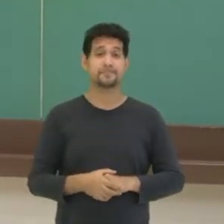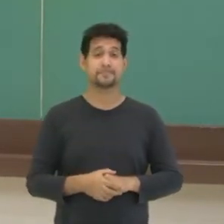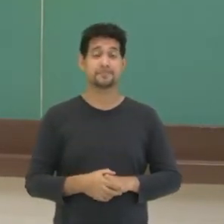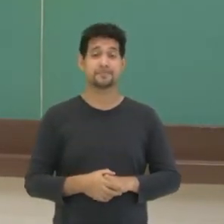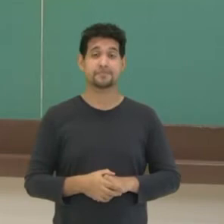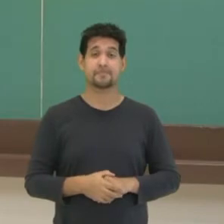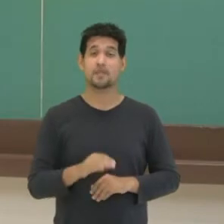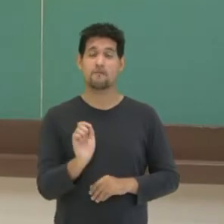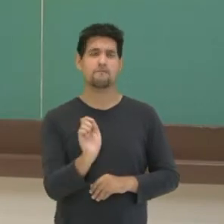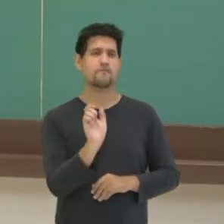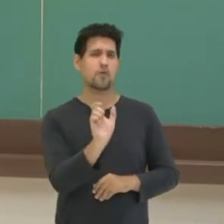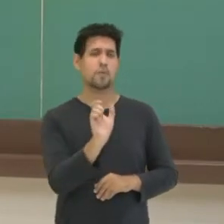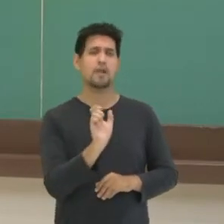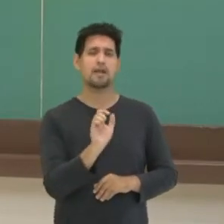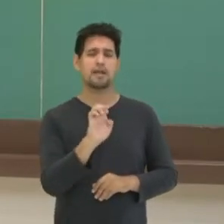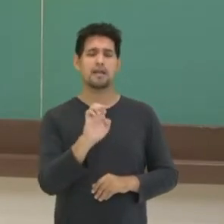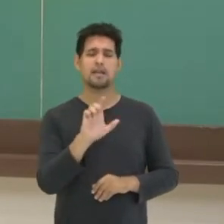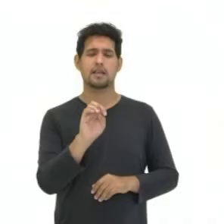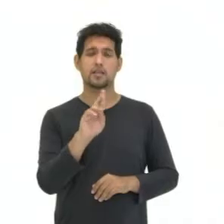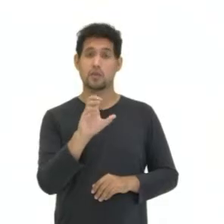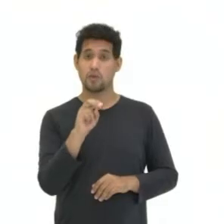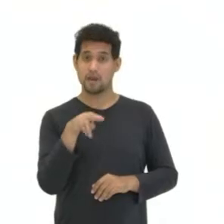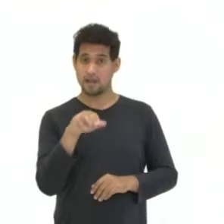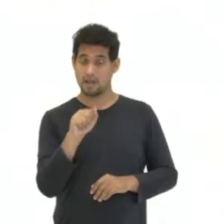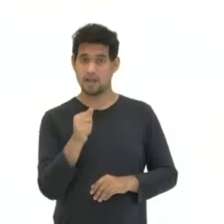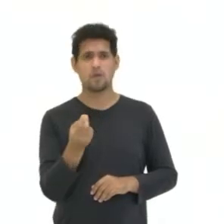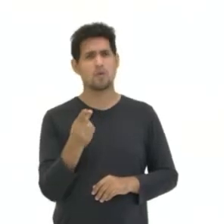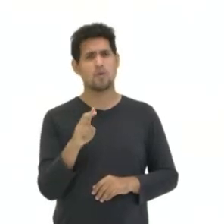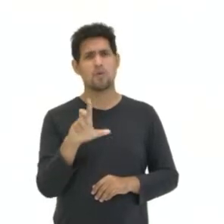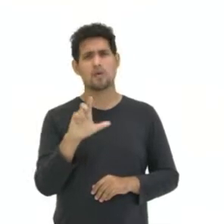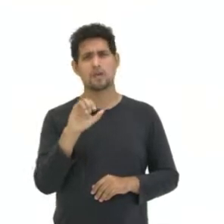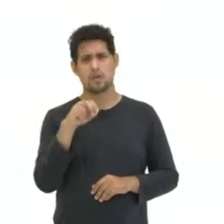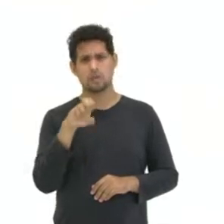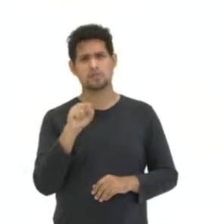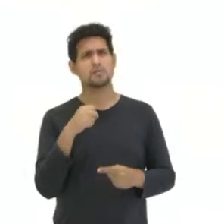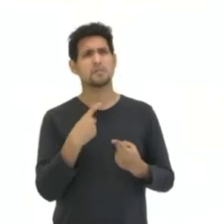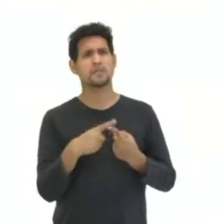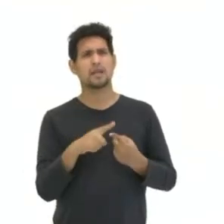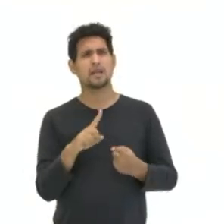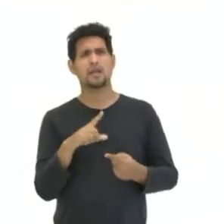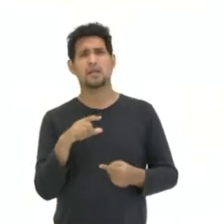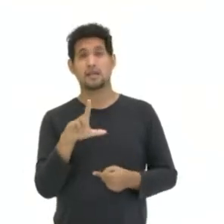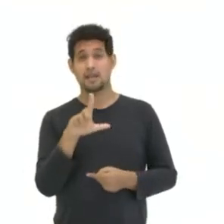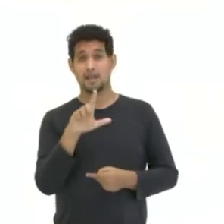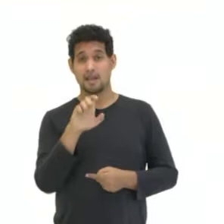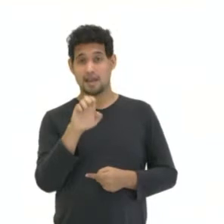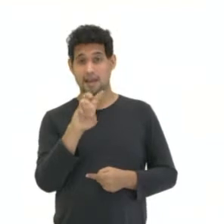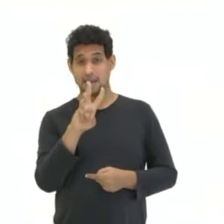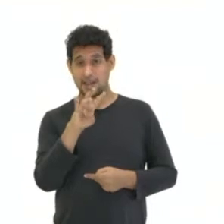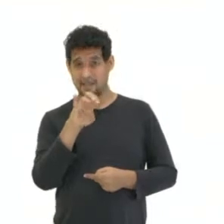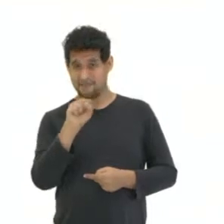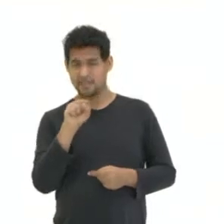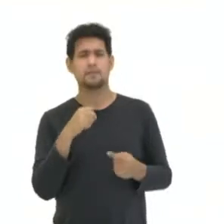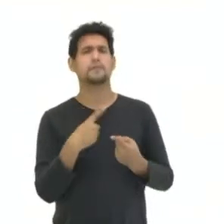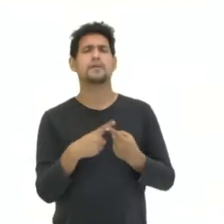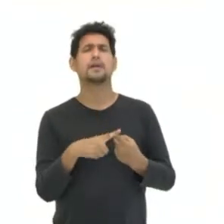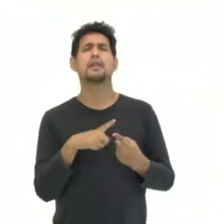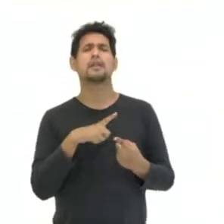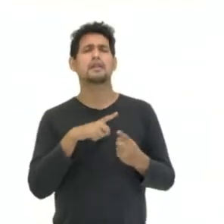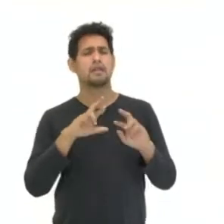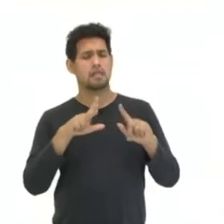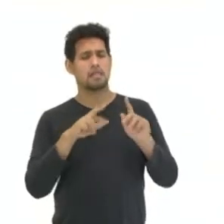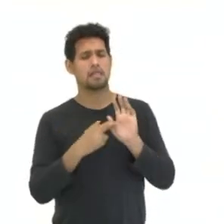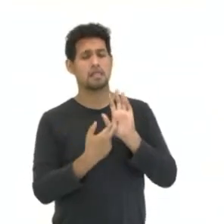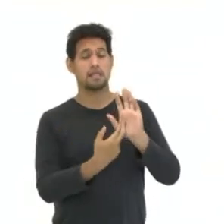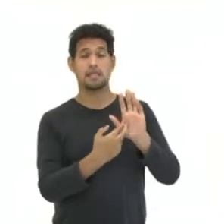Fórmula eletrônica ou fórmula de Lewis. Eletrônica por quê? Porque nós temos os elétrons de valência representados.